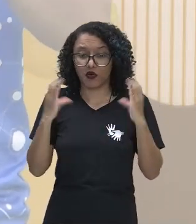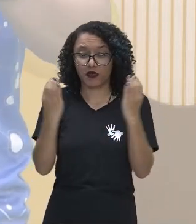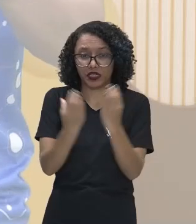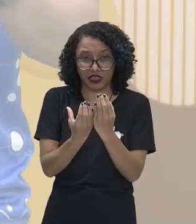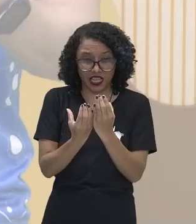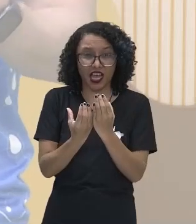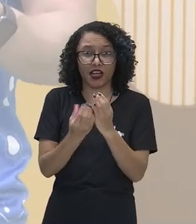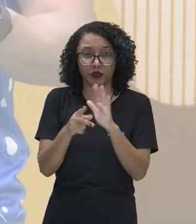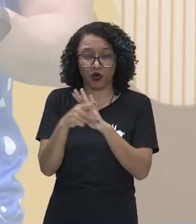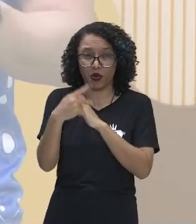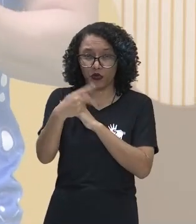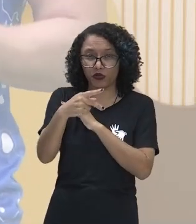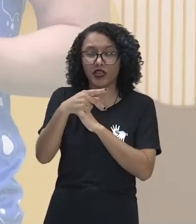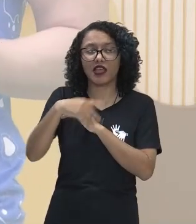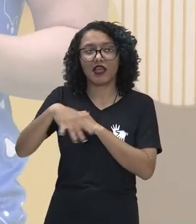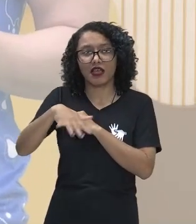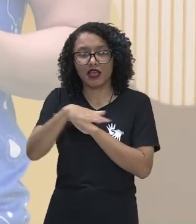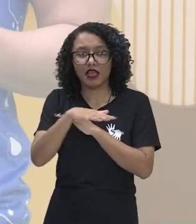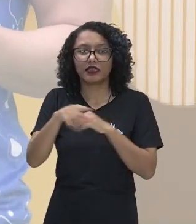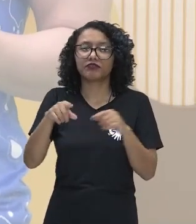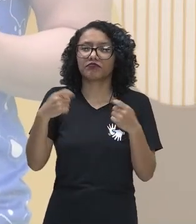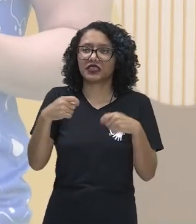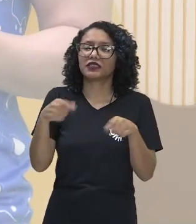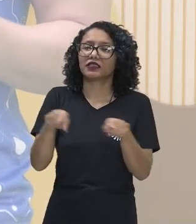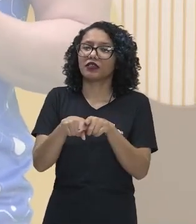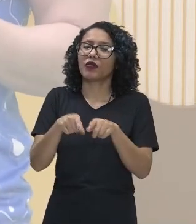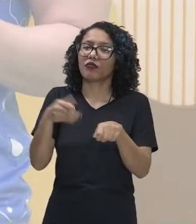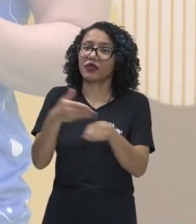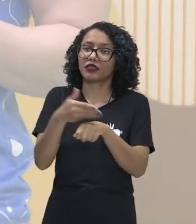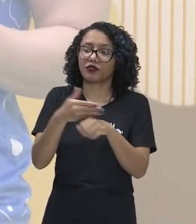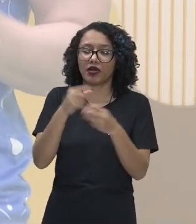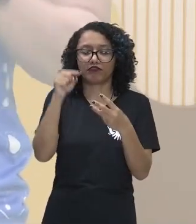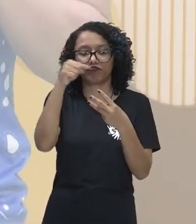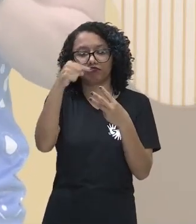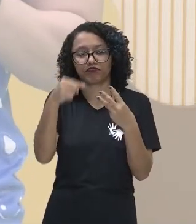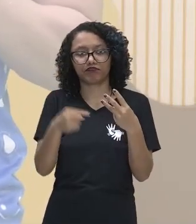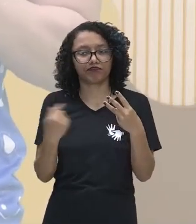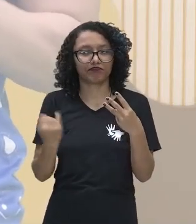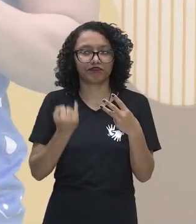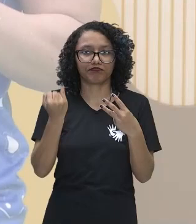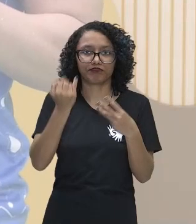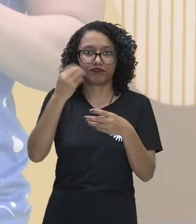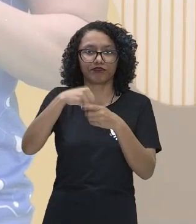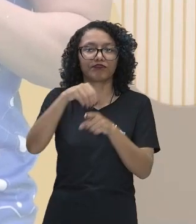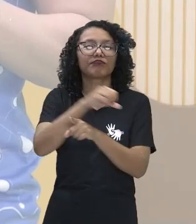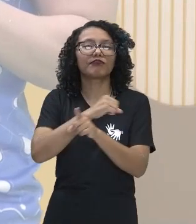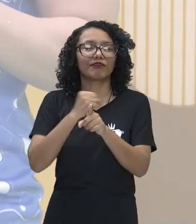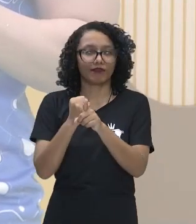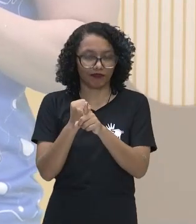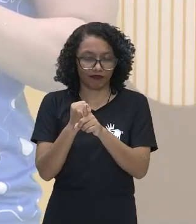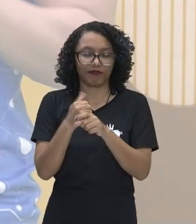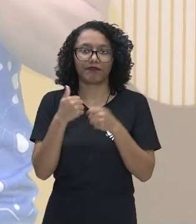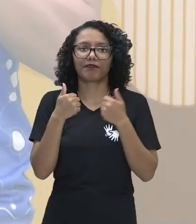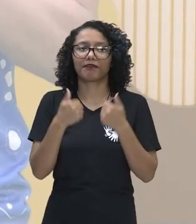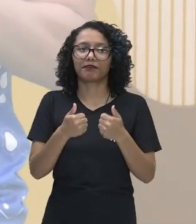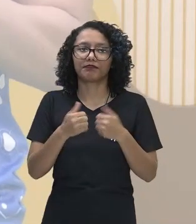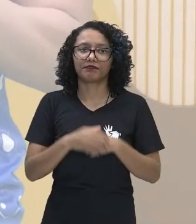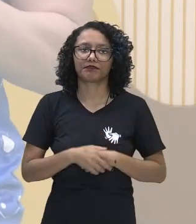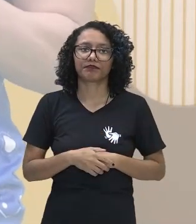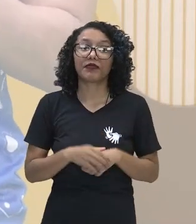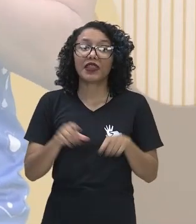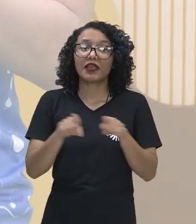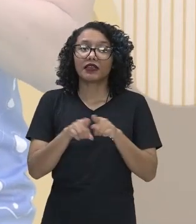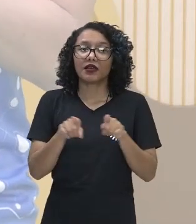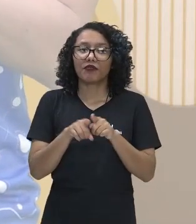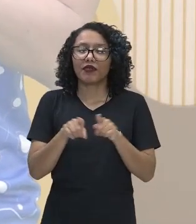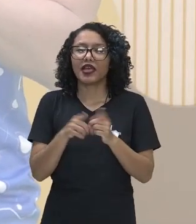Então, ele precisa participar mais ativamente dessas pautas que são importantes dentro da nossa sociedade, tá certo? E a